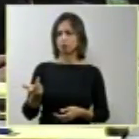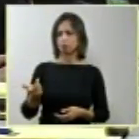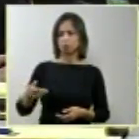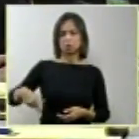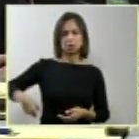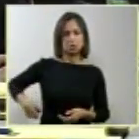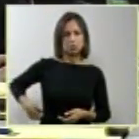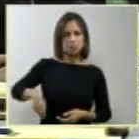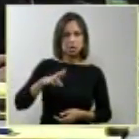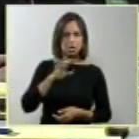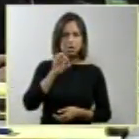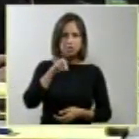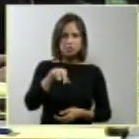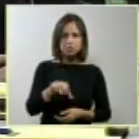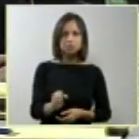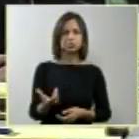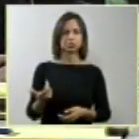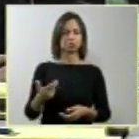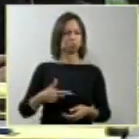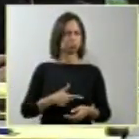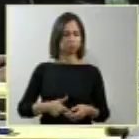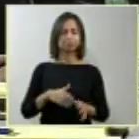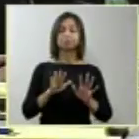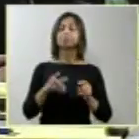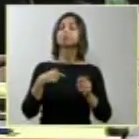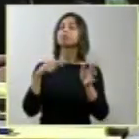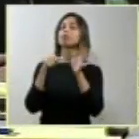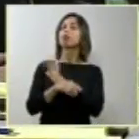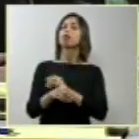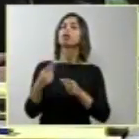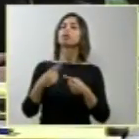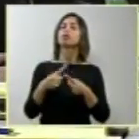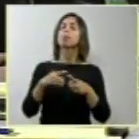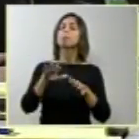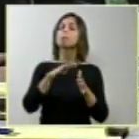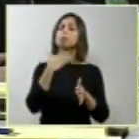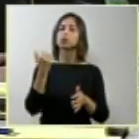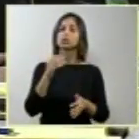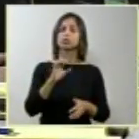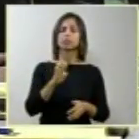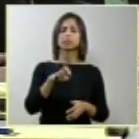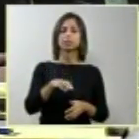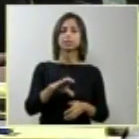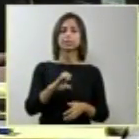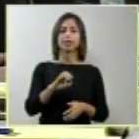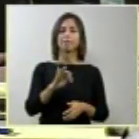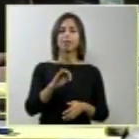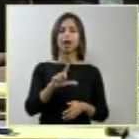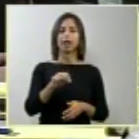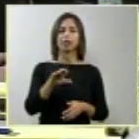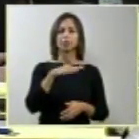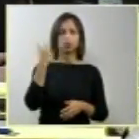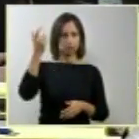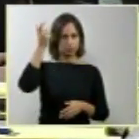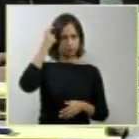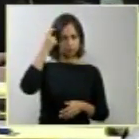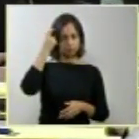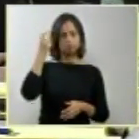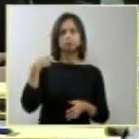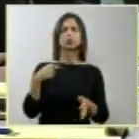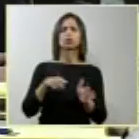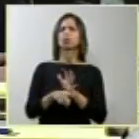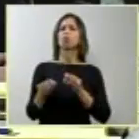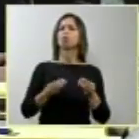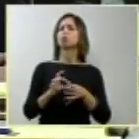de saber o que é indispensável para que os transplantes de órgãos possam ser efetivados.